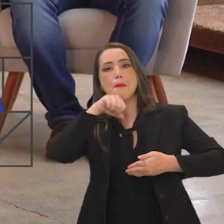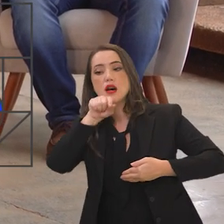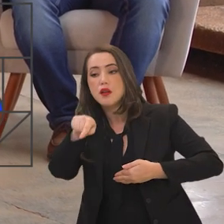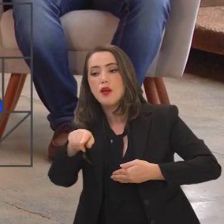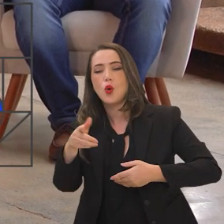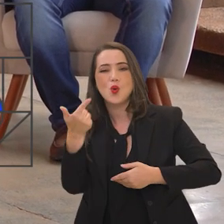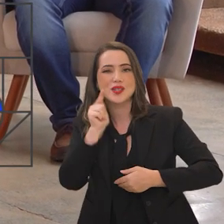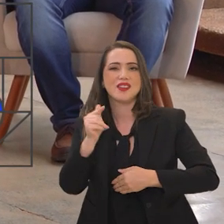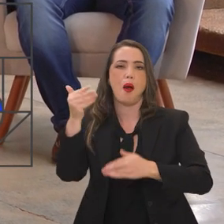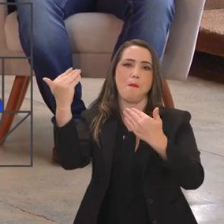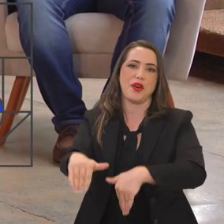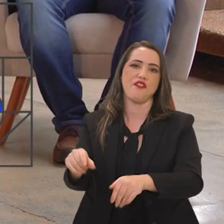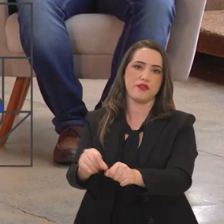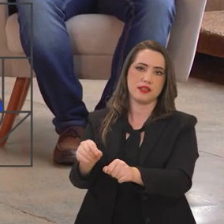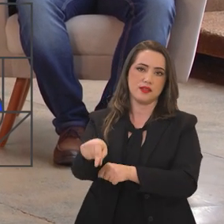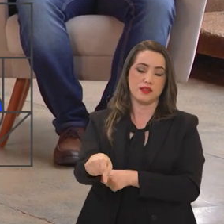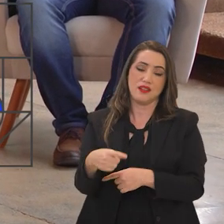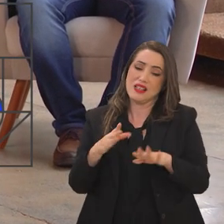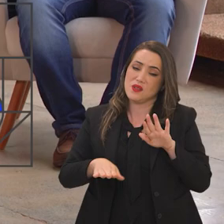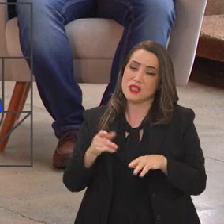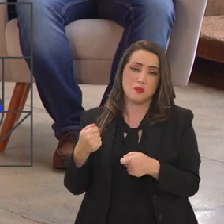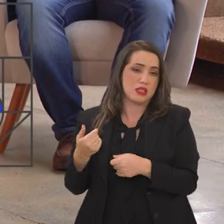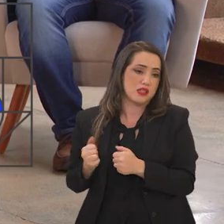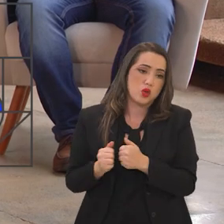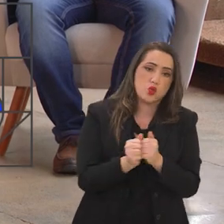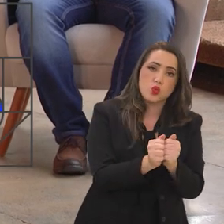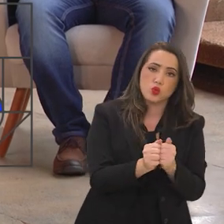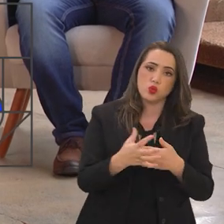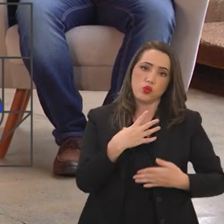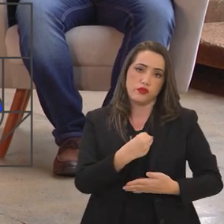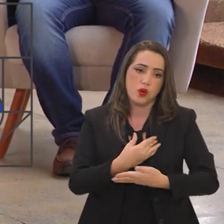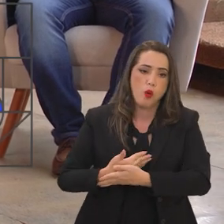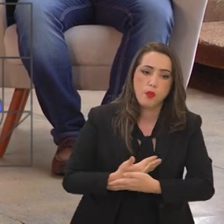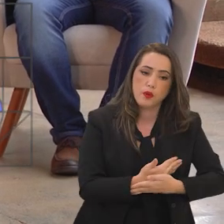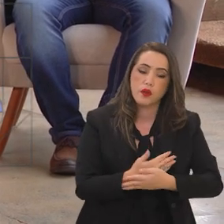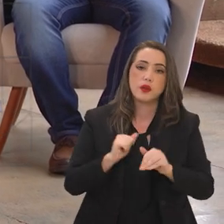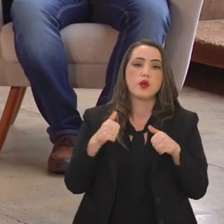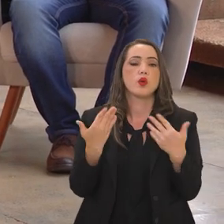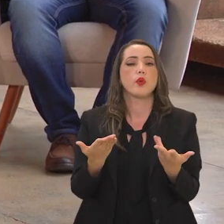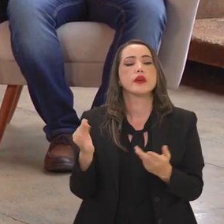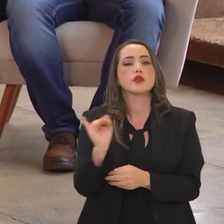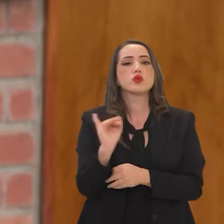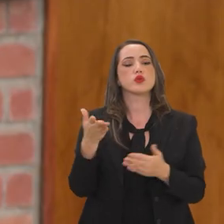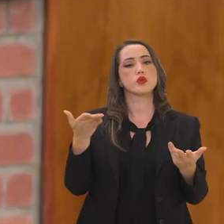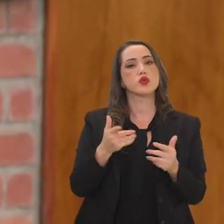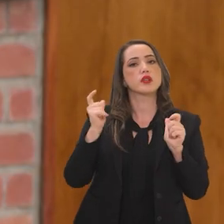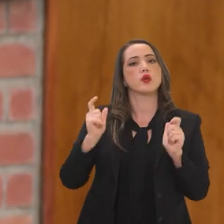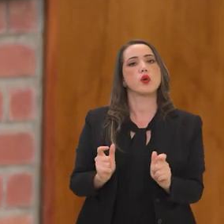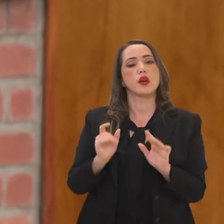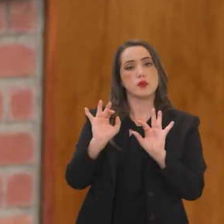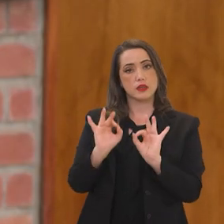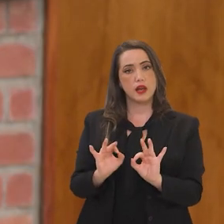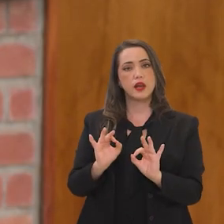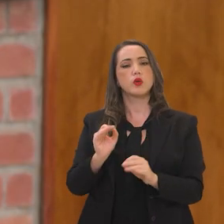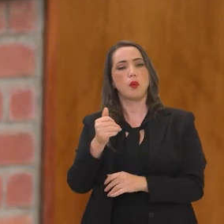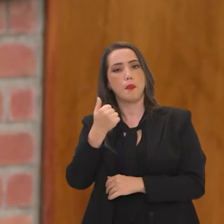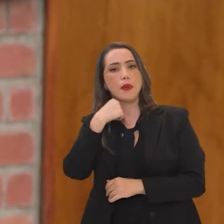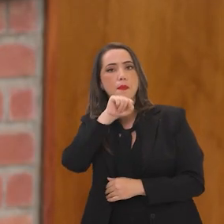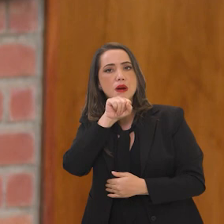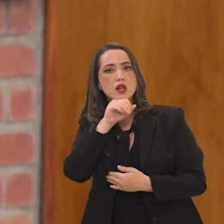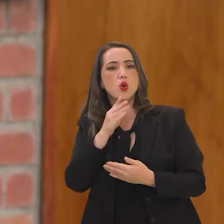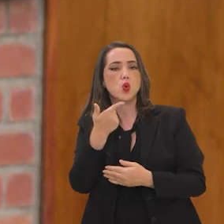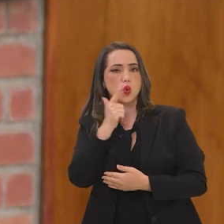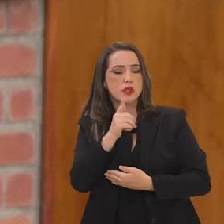Muitas delas tem que frequentar a universidade com seus filhos pequenos Então quais são as instituições hoje que contam com espaço adequado para amamentação